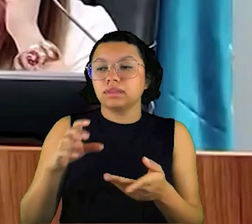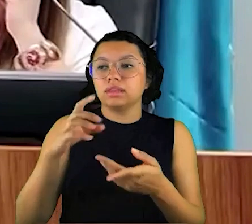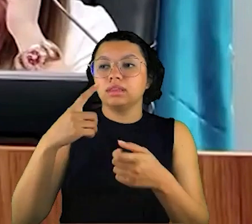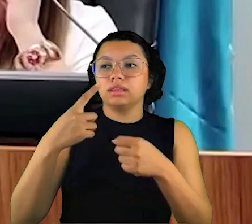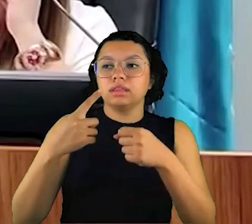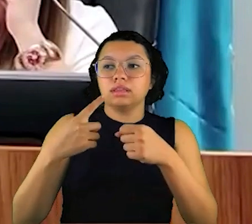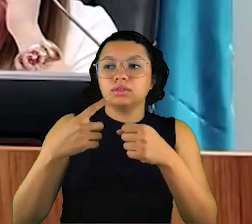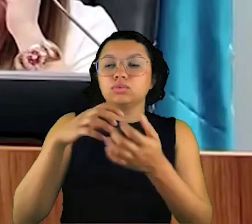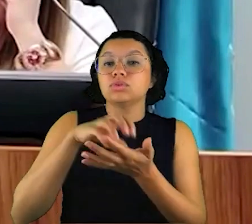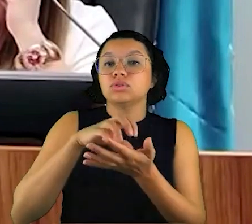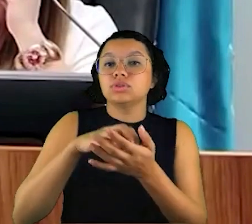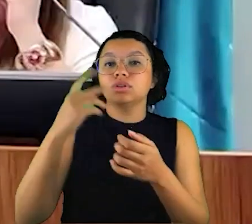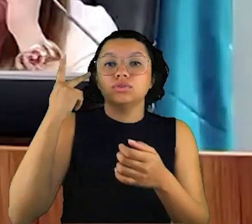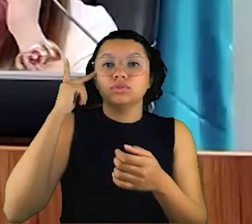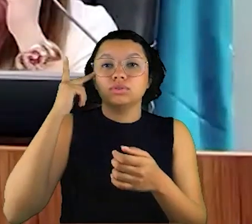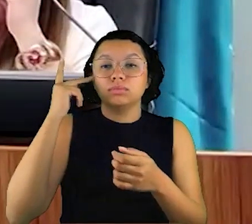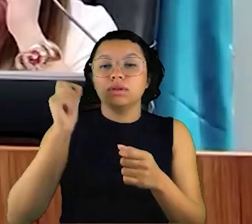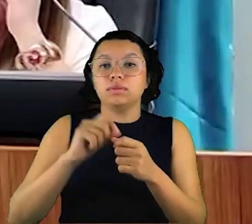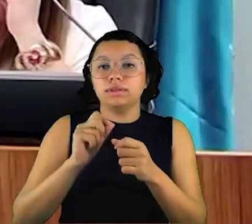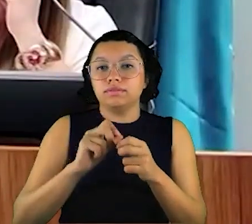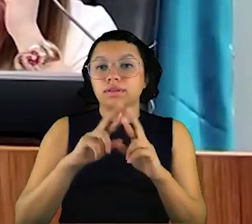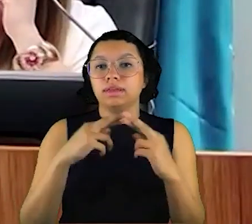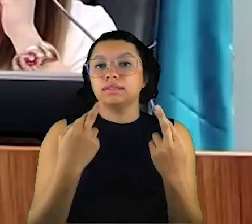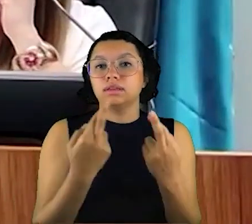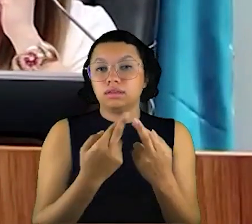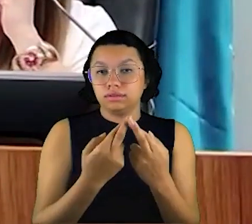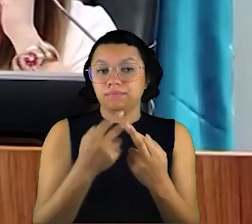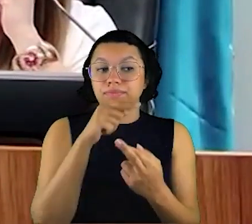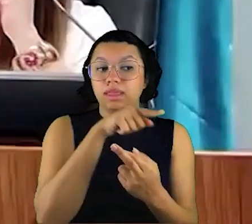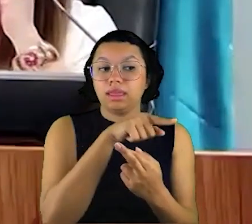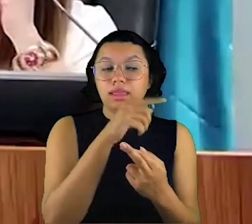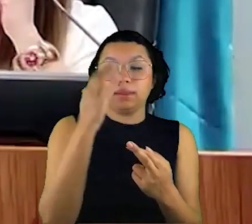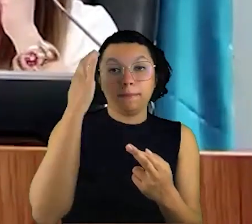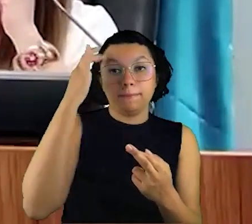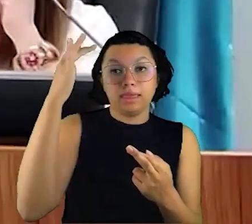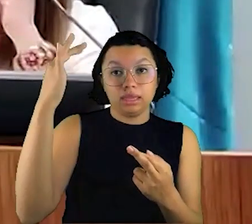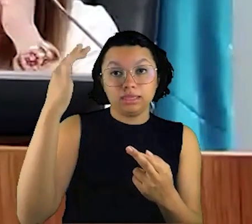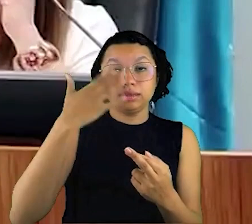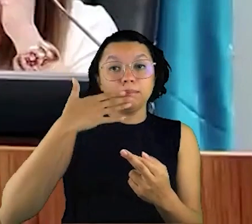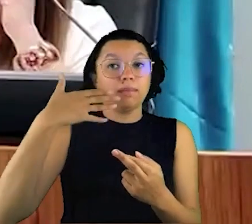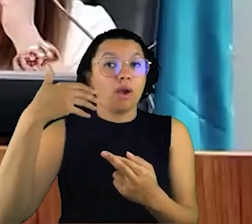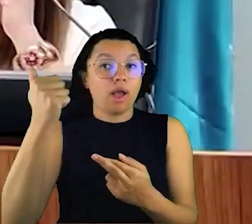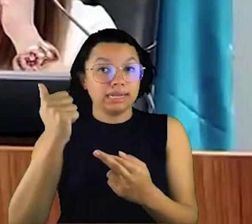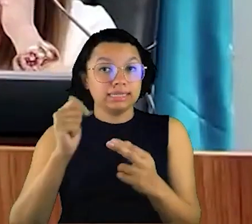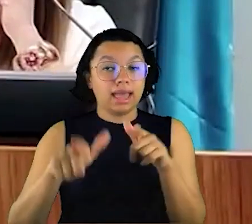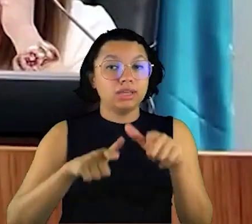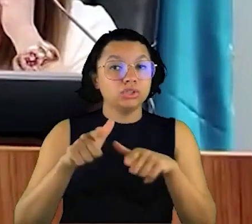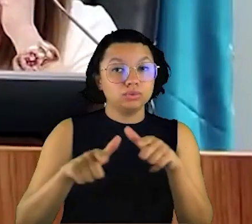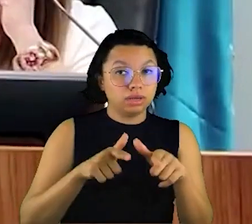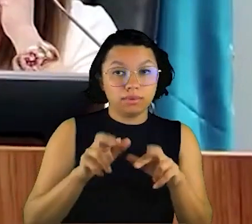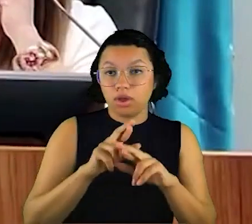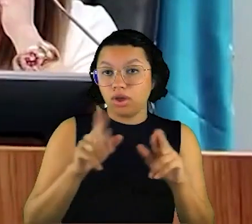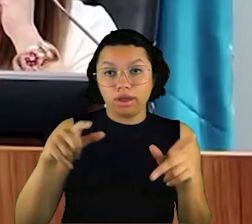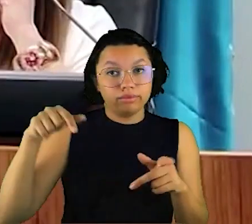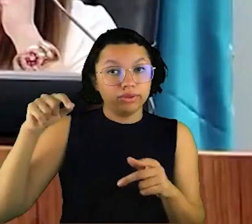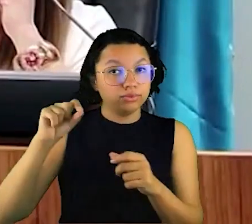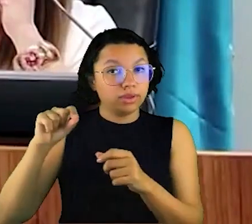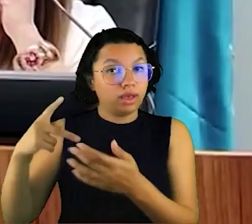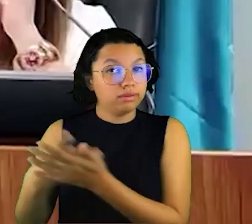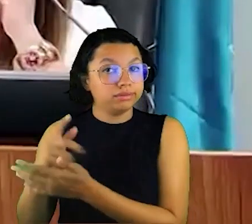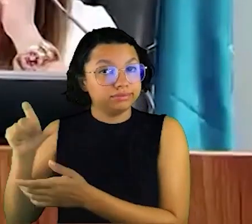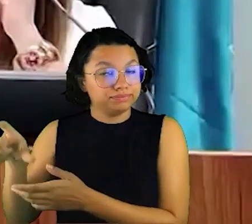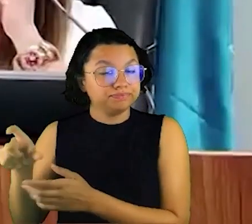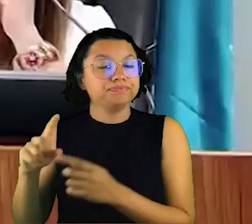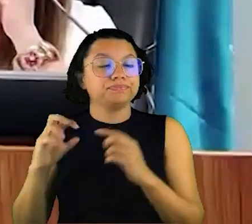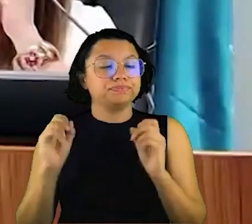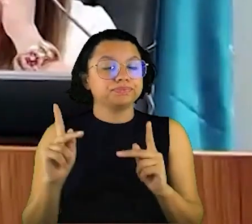O sujeito faz os dele pensando em eficiência e ele passava uma coisa muito curiosa